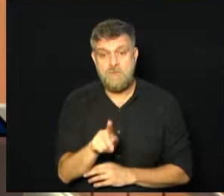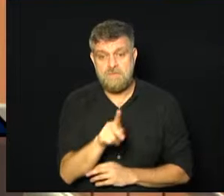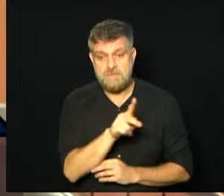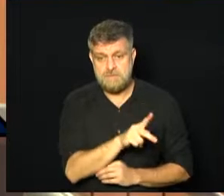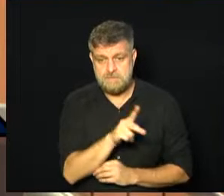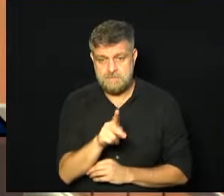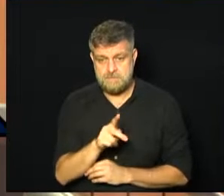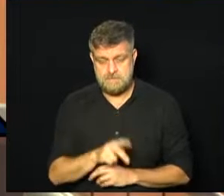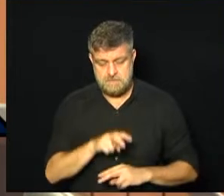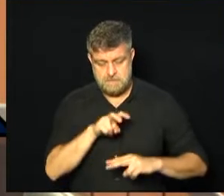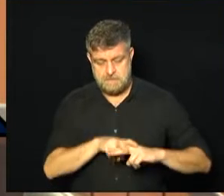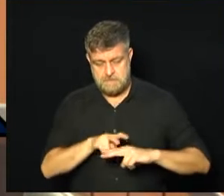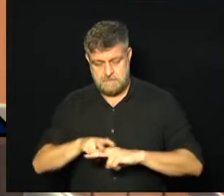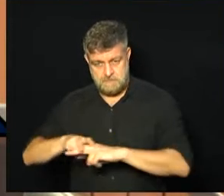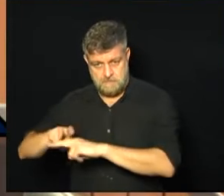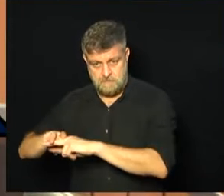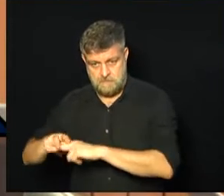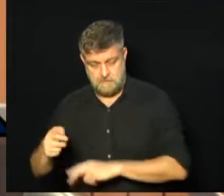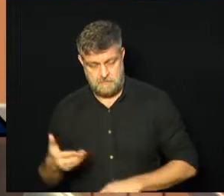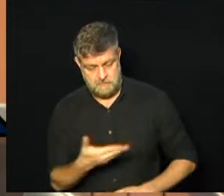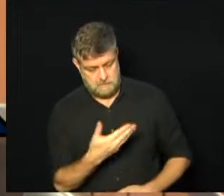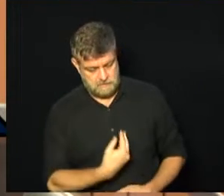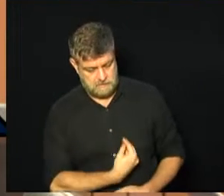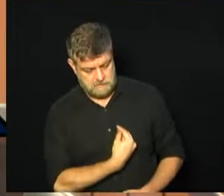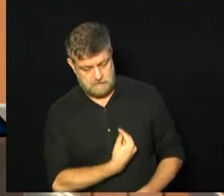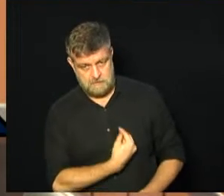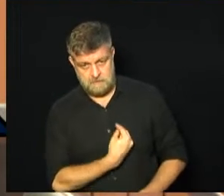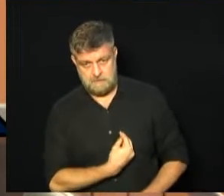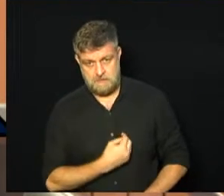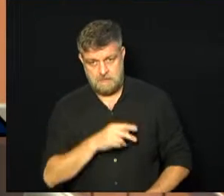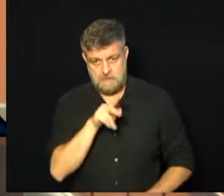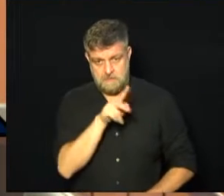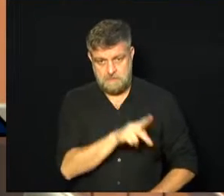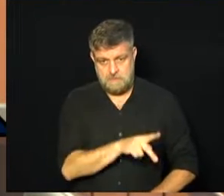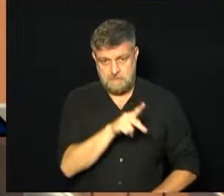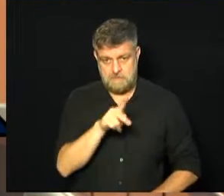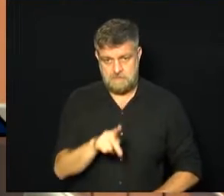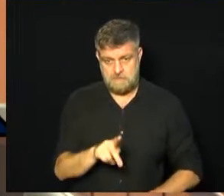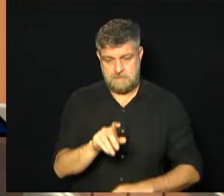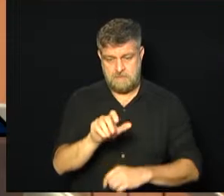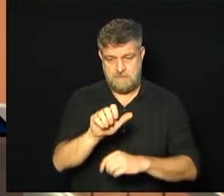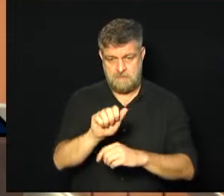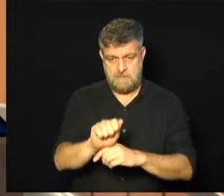que compõe a nossa mesa aqui, que é o professor Alberto.